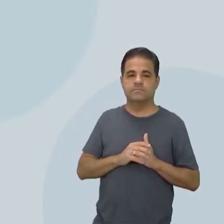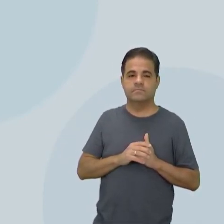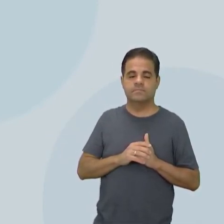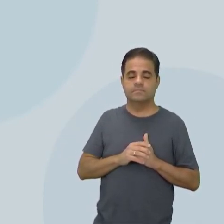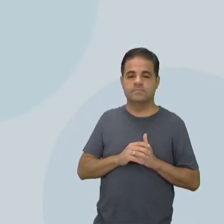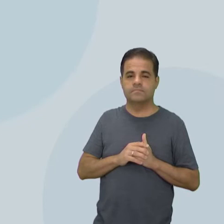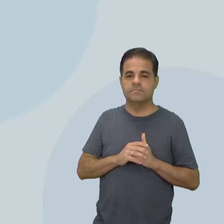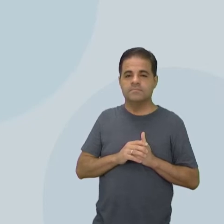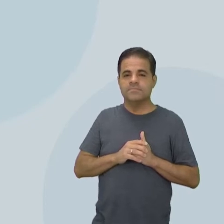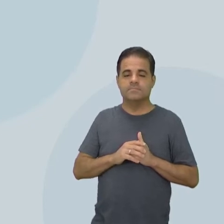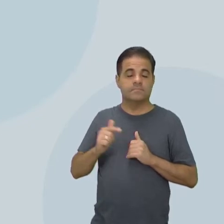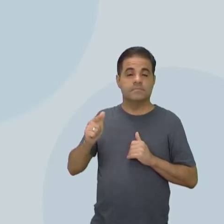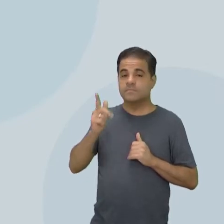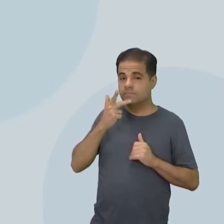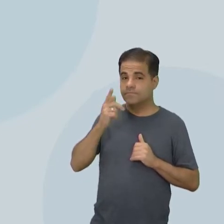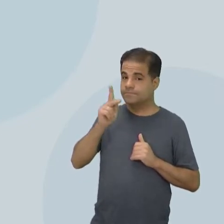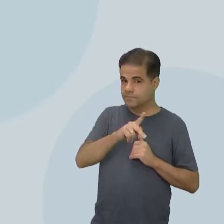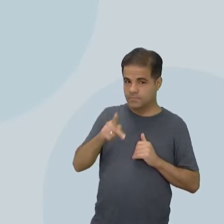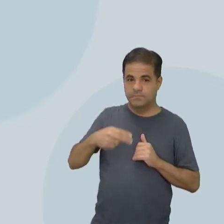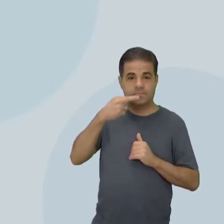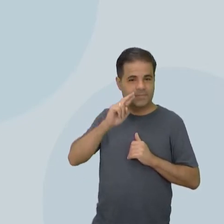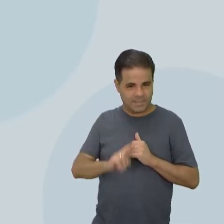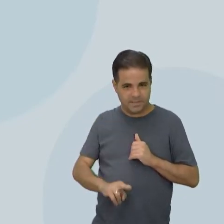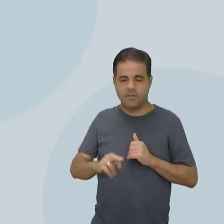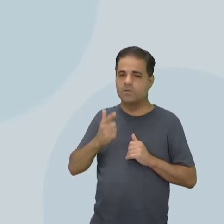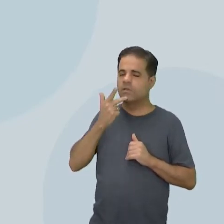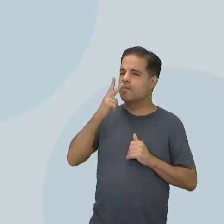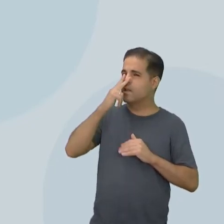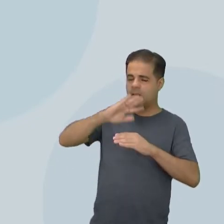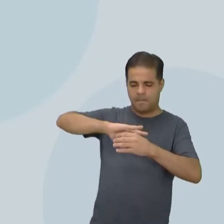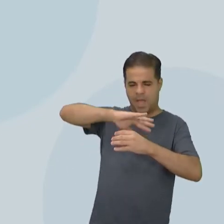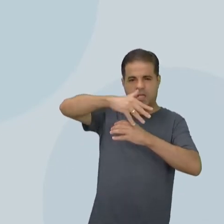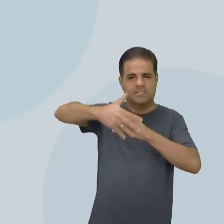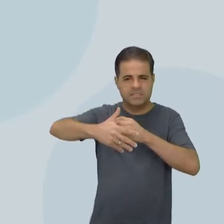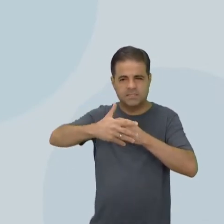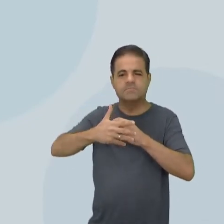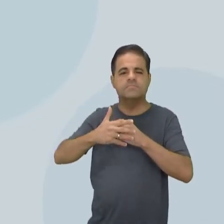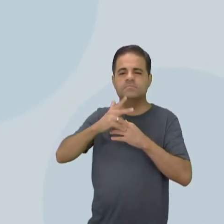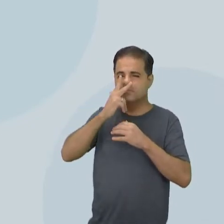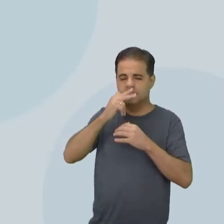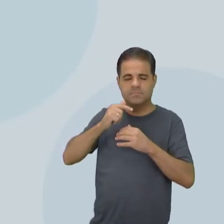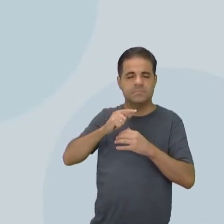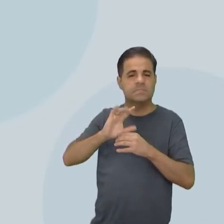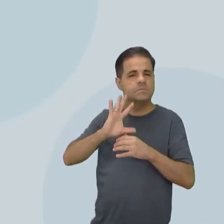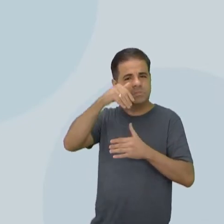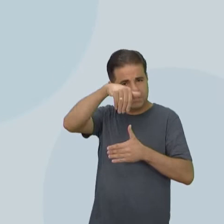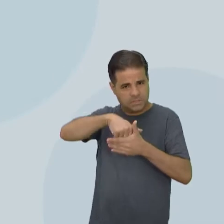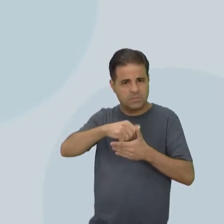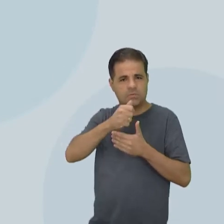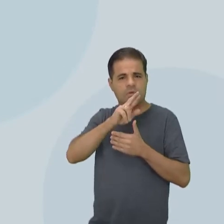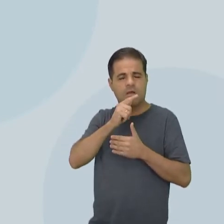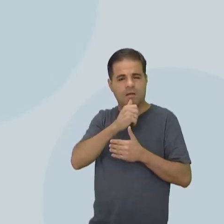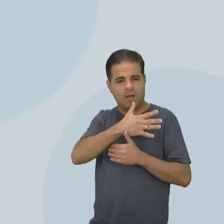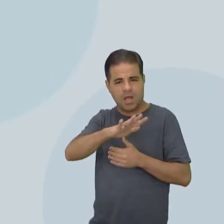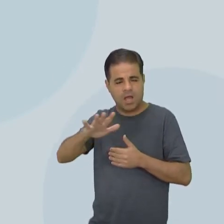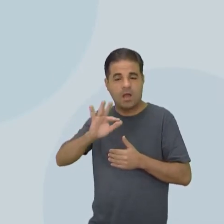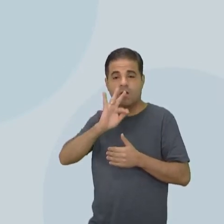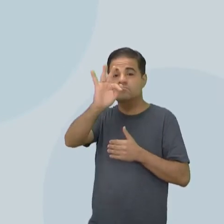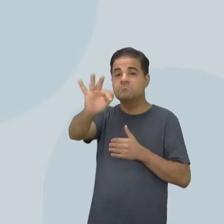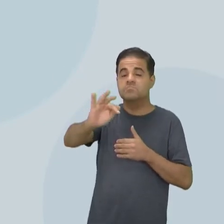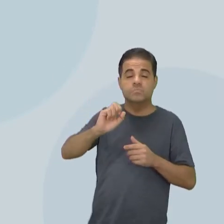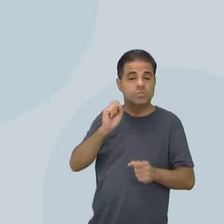aquele professor Antônio de Geografia, né? Que ele não tem aquela parte de cima, né? A parte de cima do vulcão, o que acontece no mar, acabam virando ilhas no